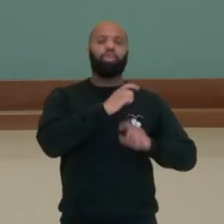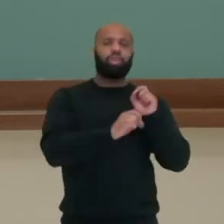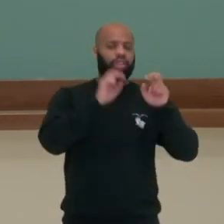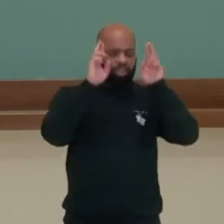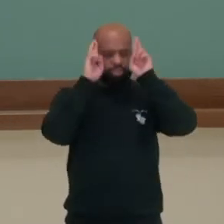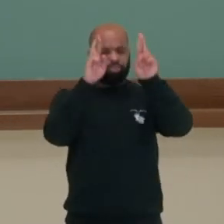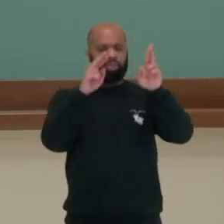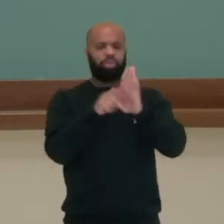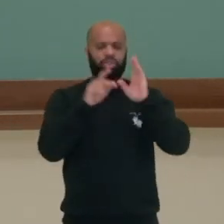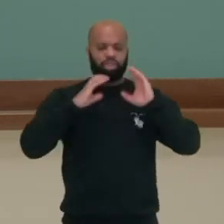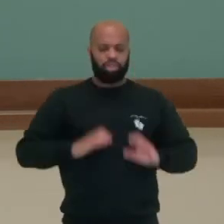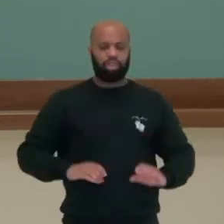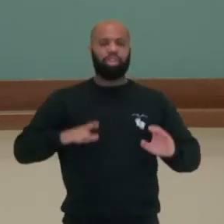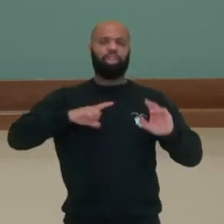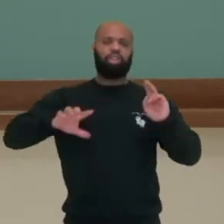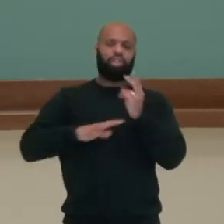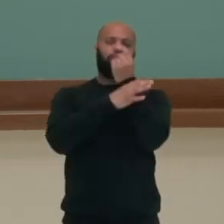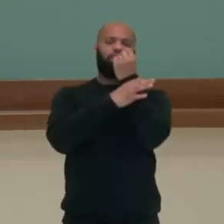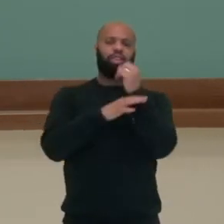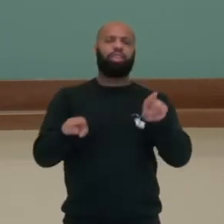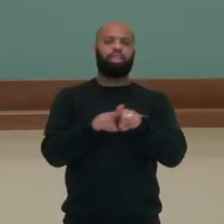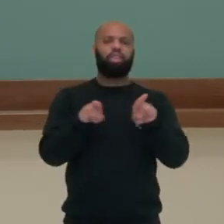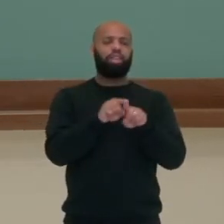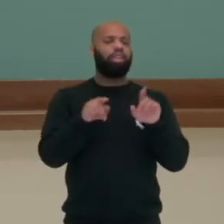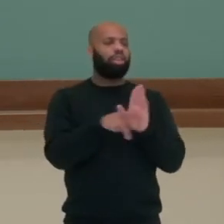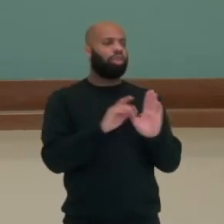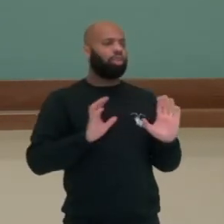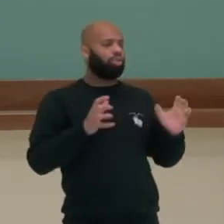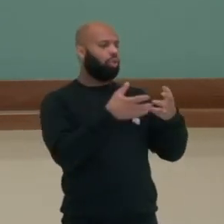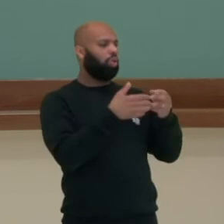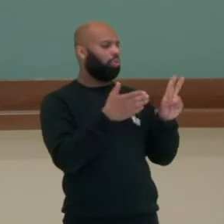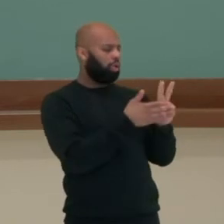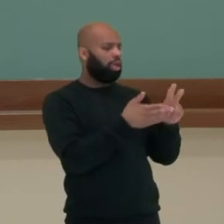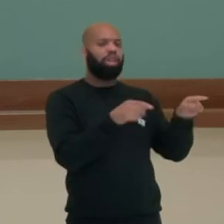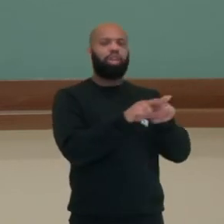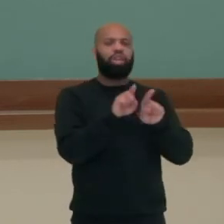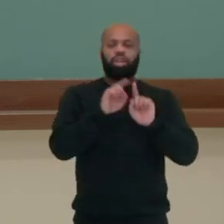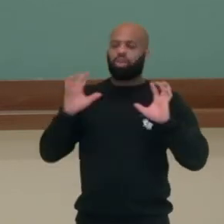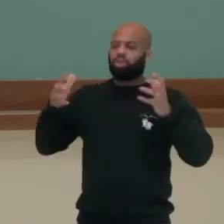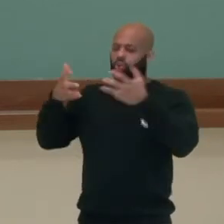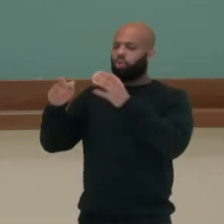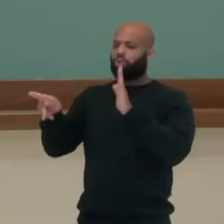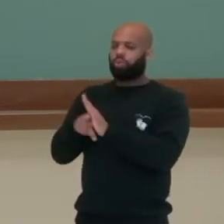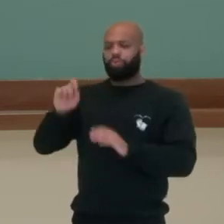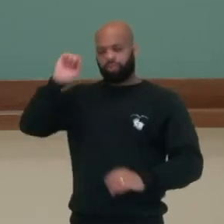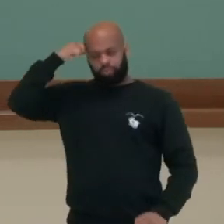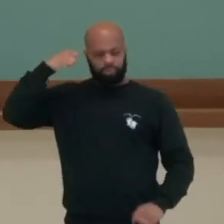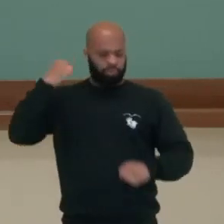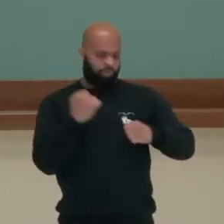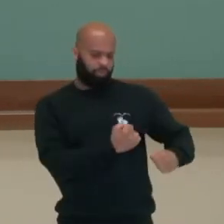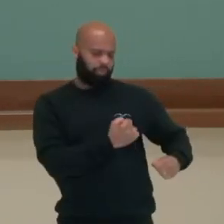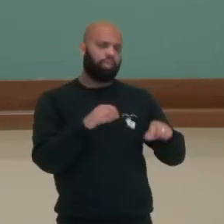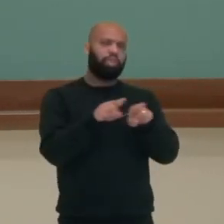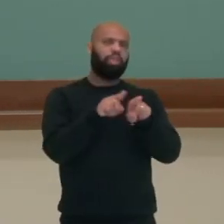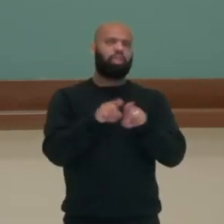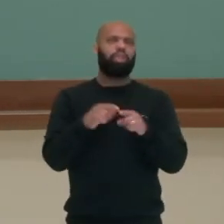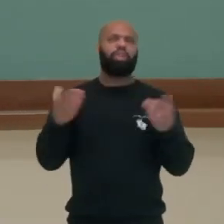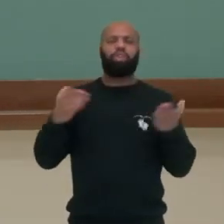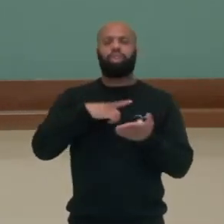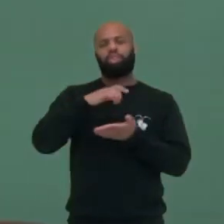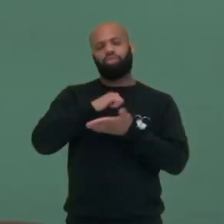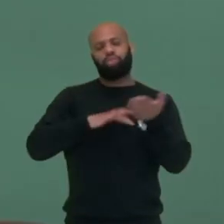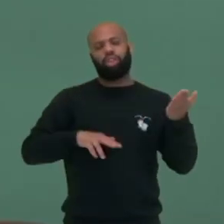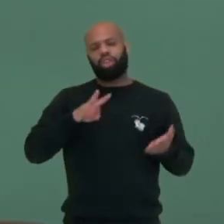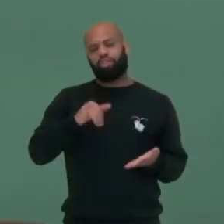da cidadania foi garantido, tanto às populações indígenas quanto às populações quilombolas. Exercício para a